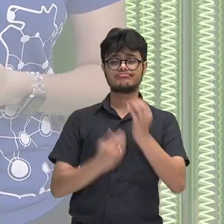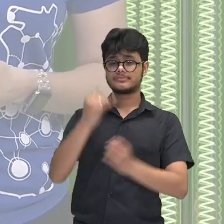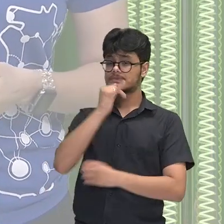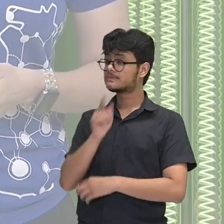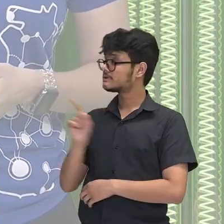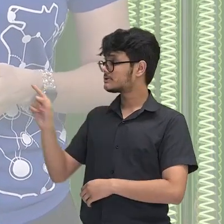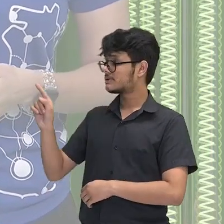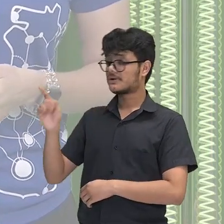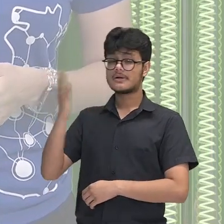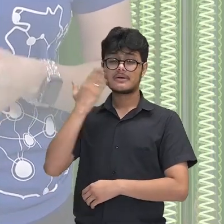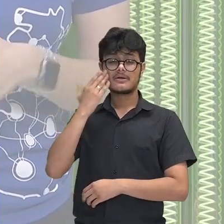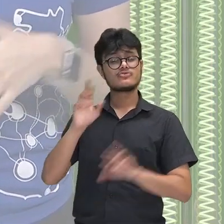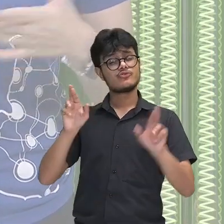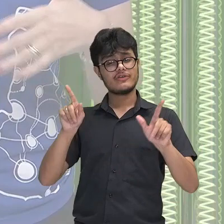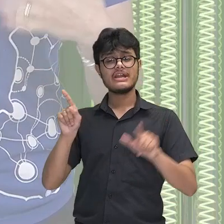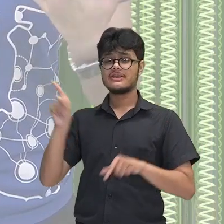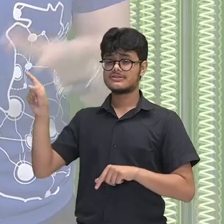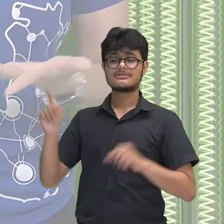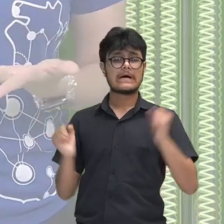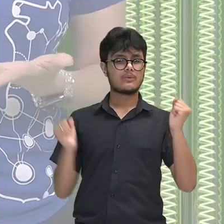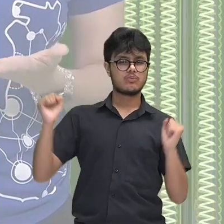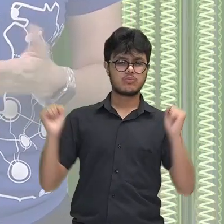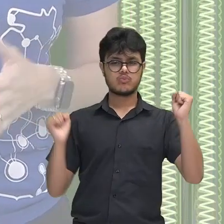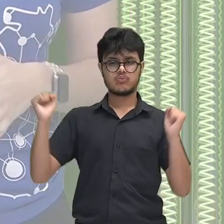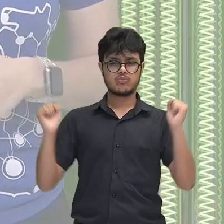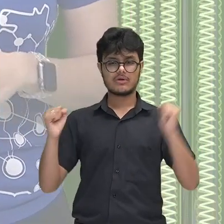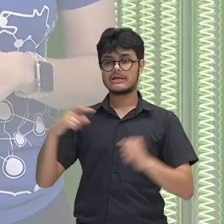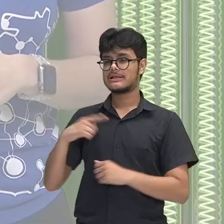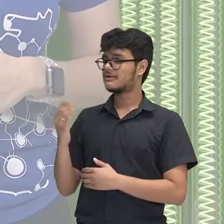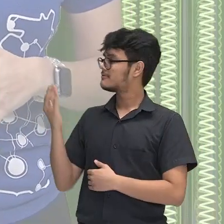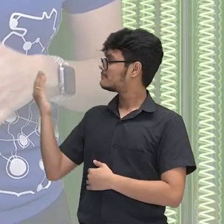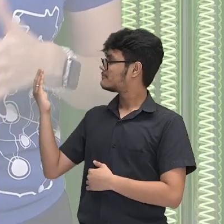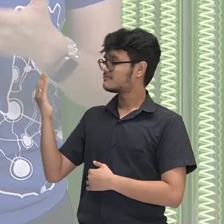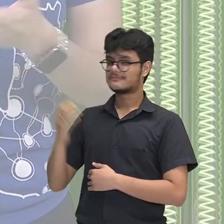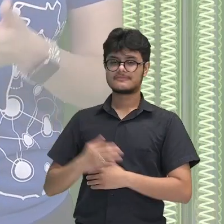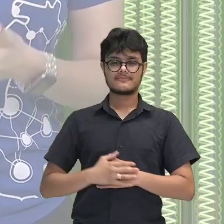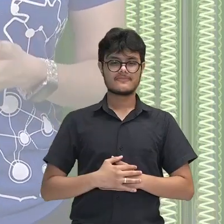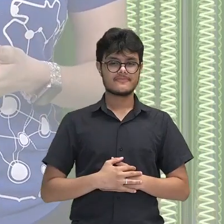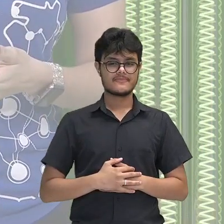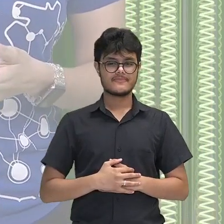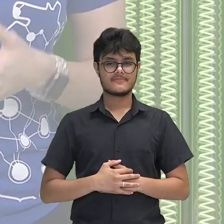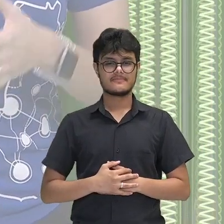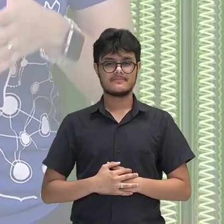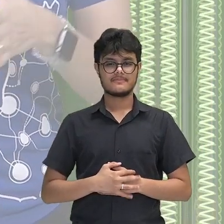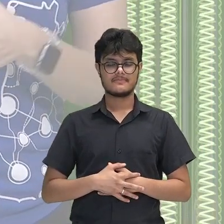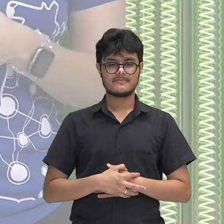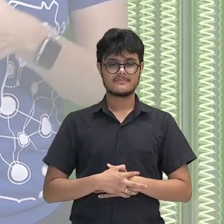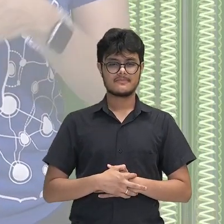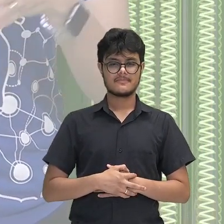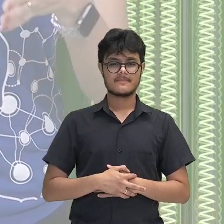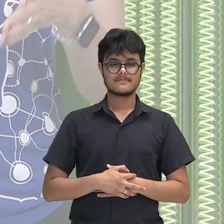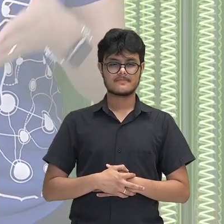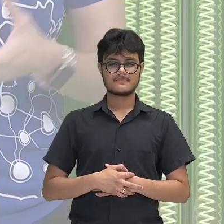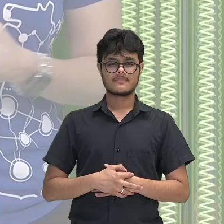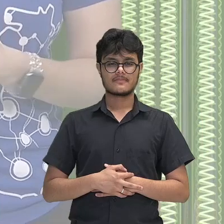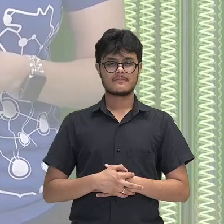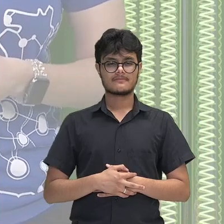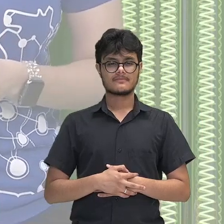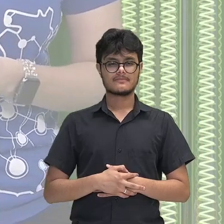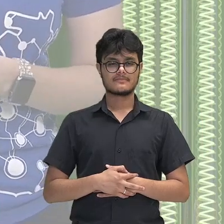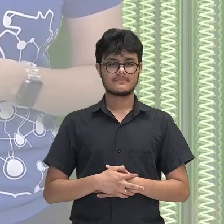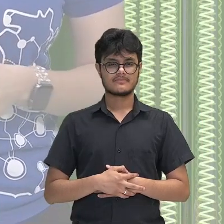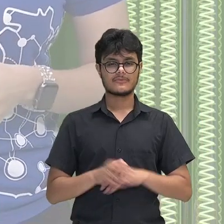cilindros também, né? Nós temos aqui, ó, os carros mais modernos, eles têm mais, né? Eles têm essas